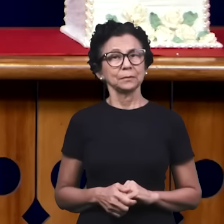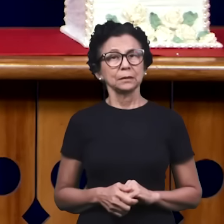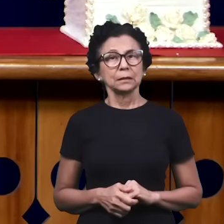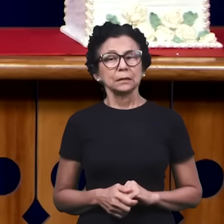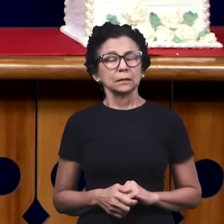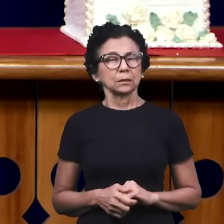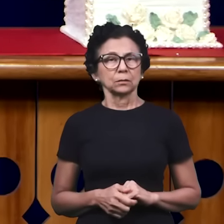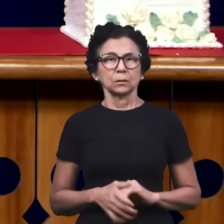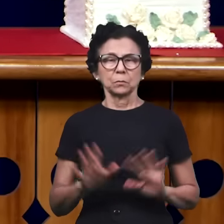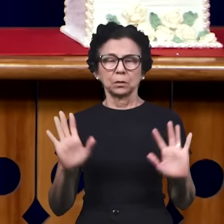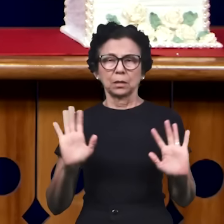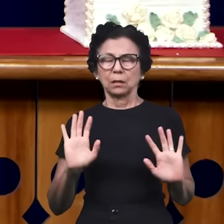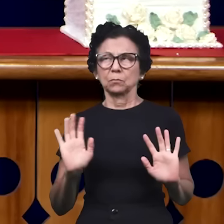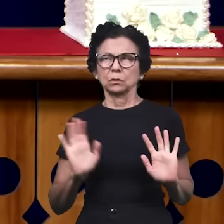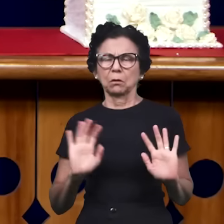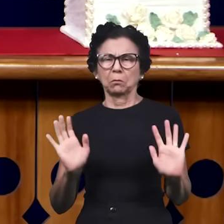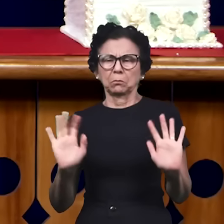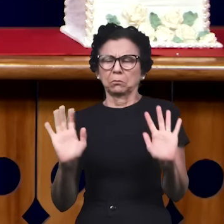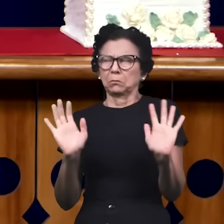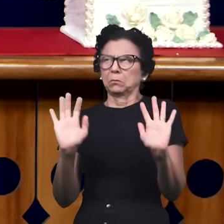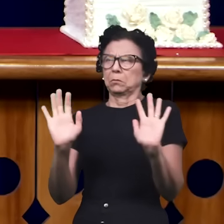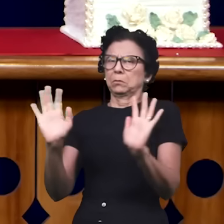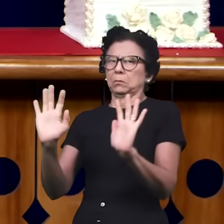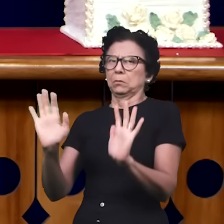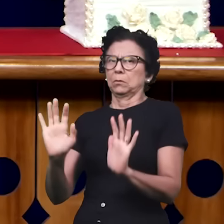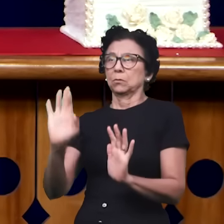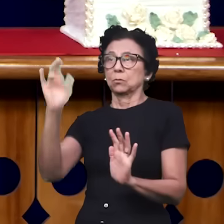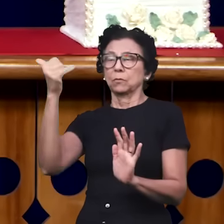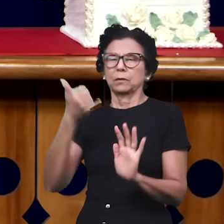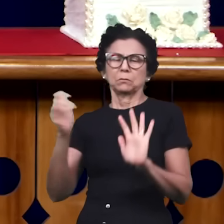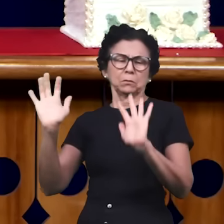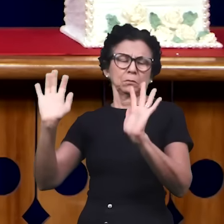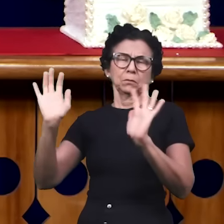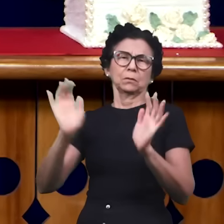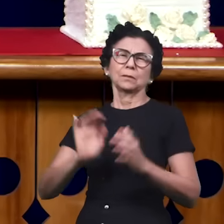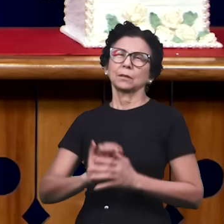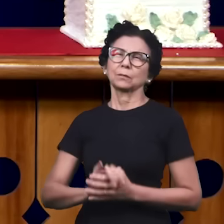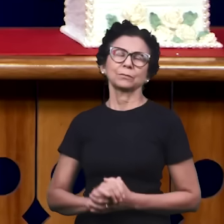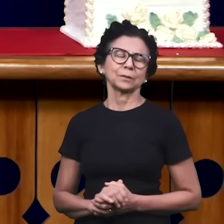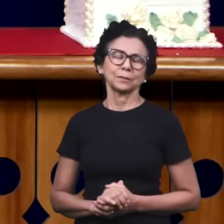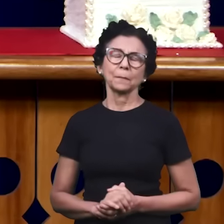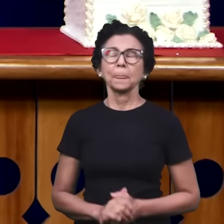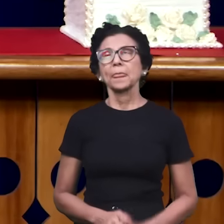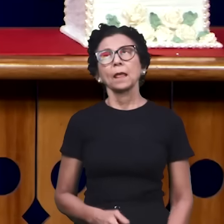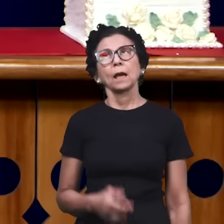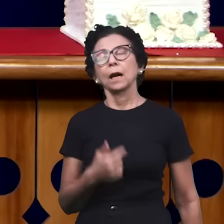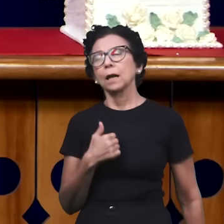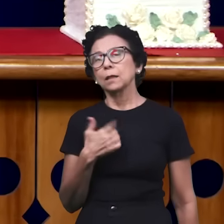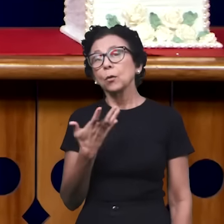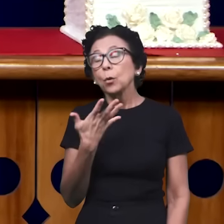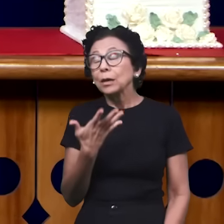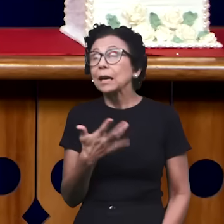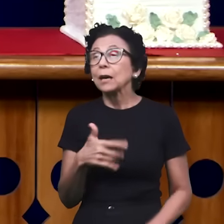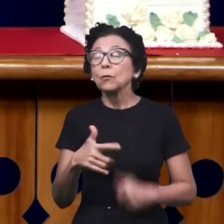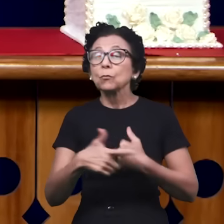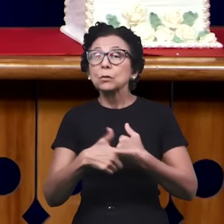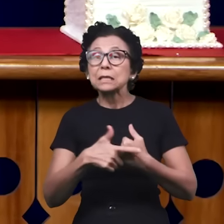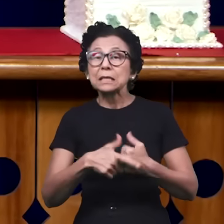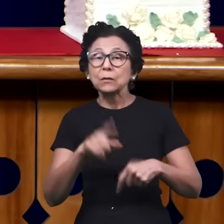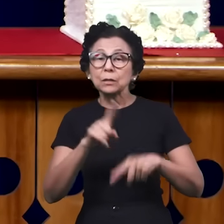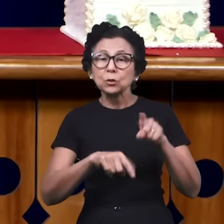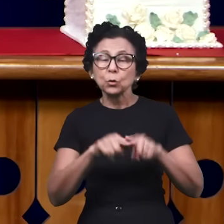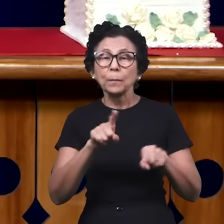ser resistentes àquilo que é a vontade do Senhor na nossa vida. Ah, não, mas eu quero ser um instrumentista e eu quero